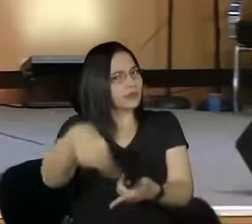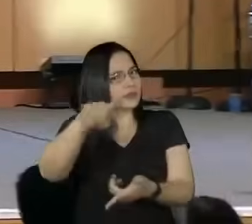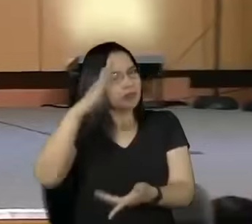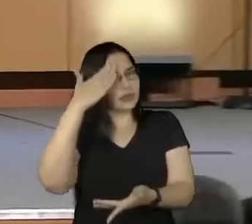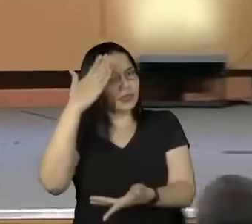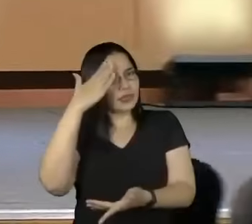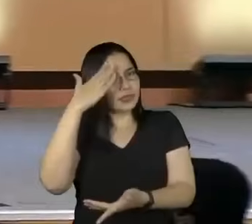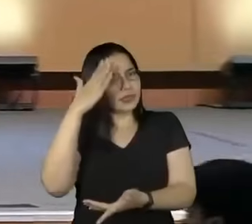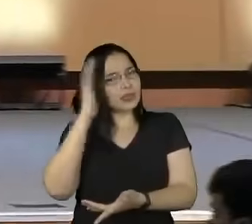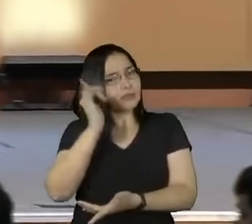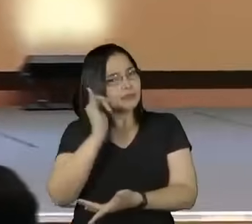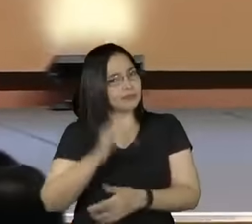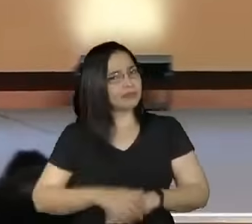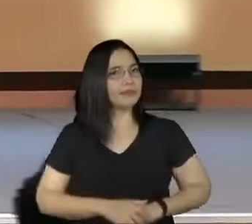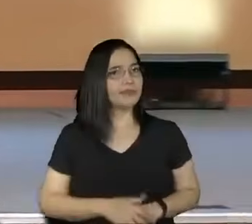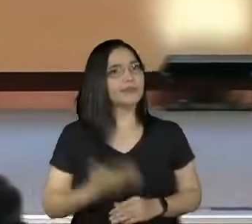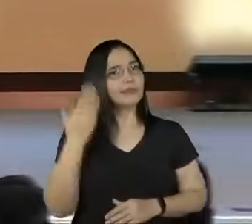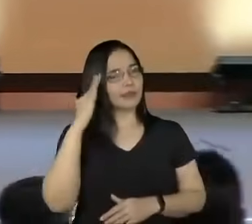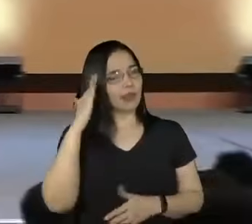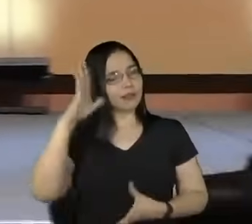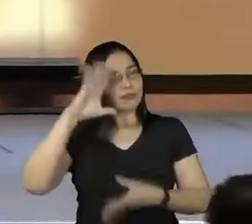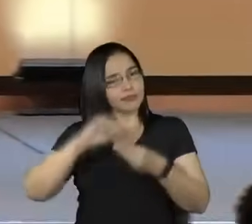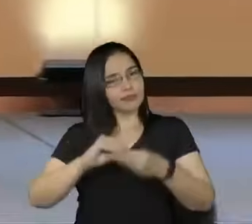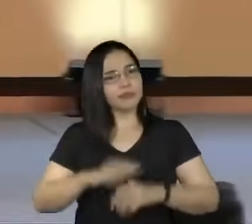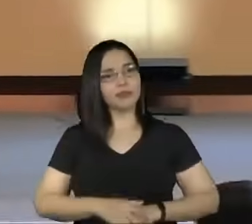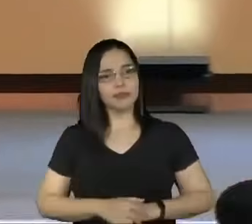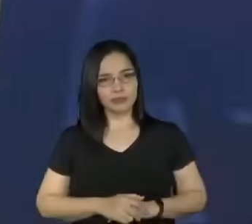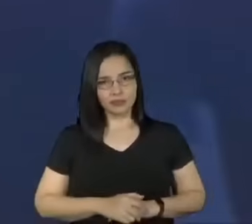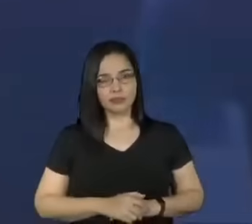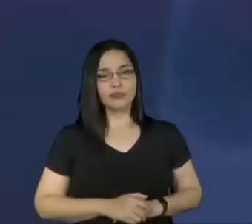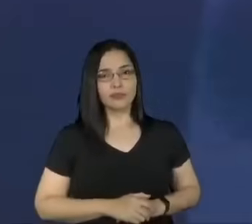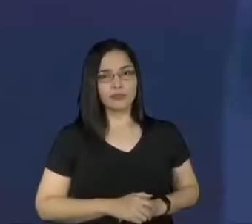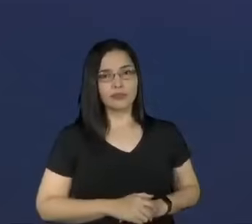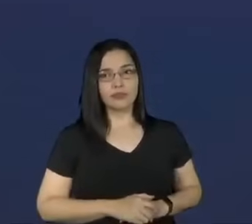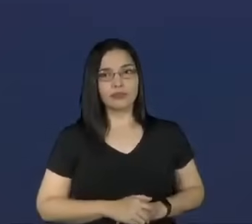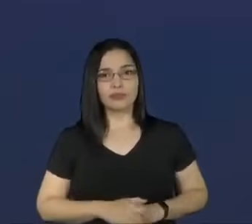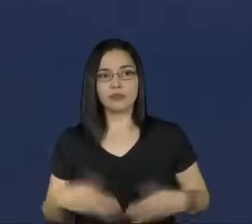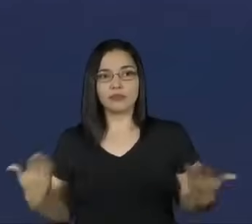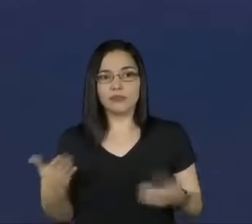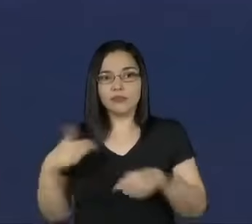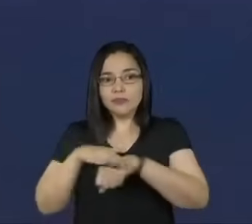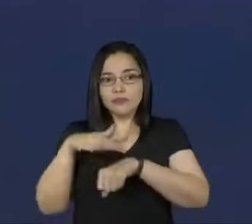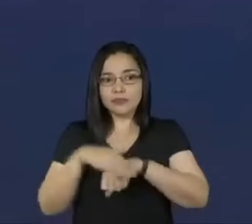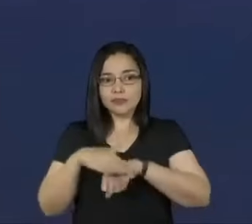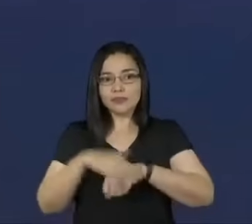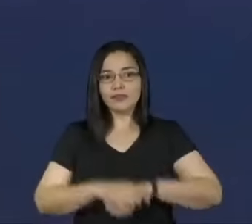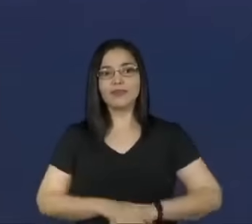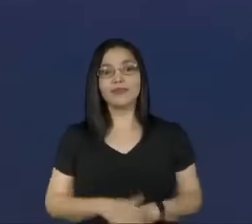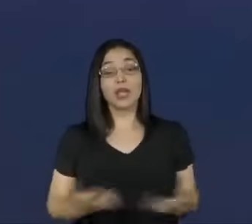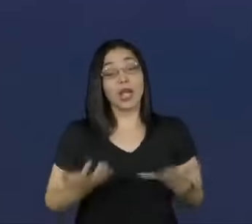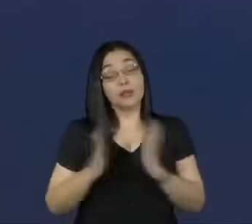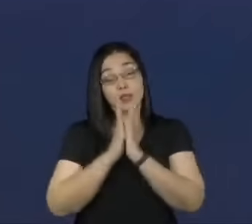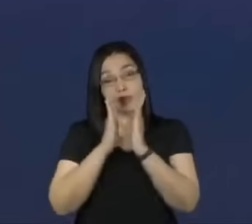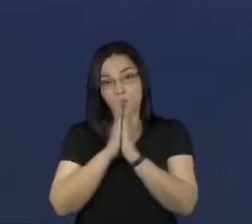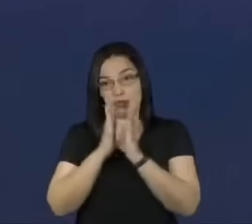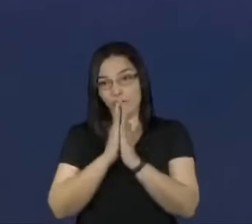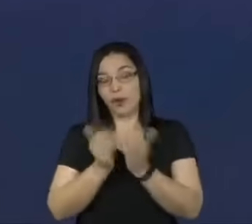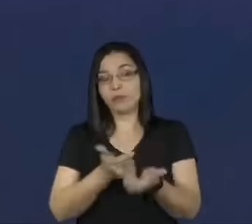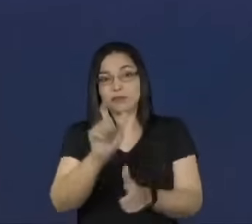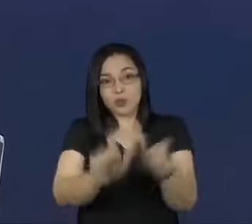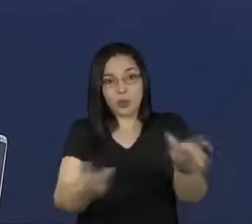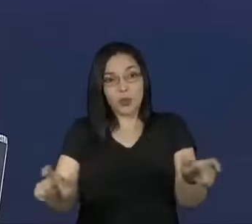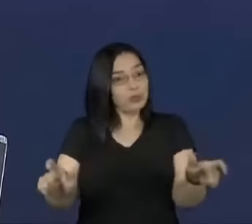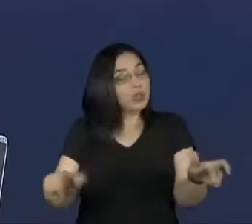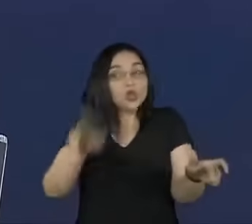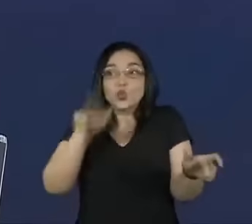tô falando você entende muito bem essa linguagem nessa noite eu quero orar por pessoas que nunca